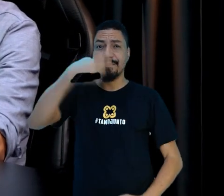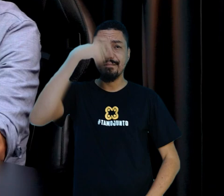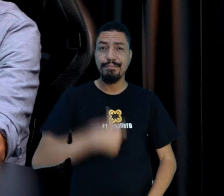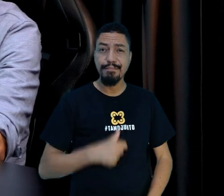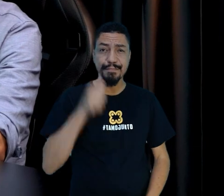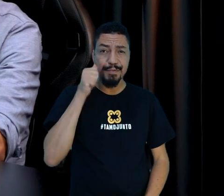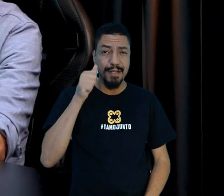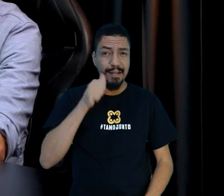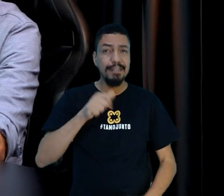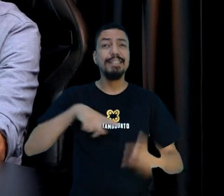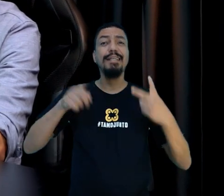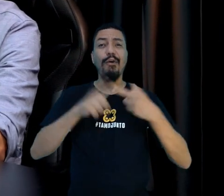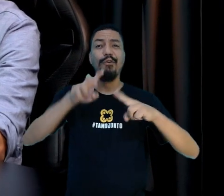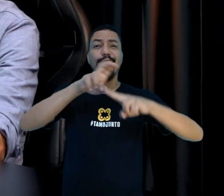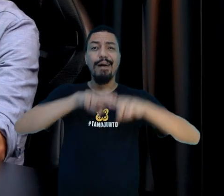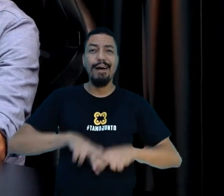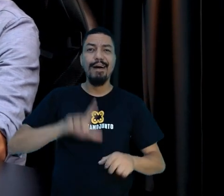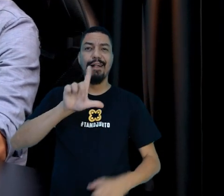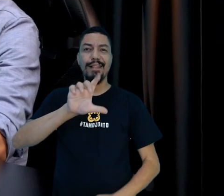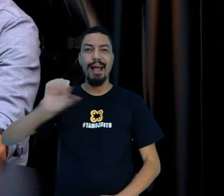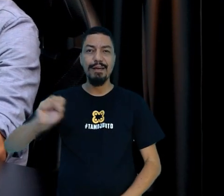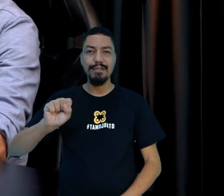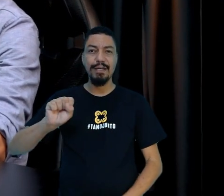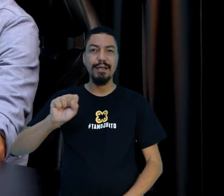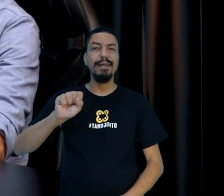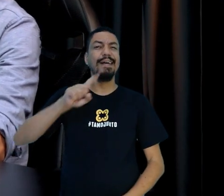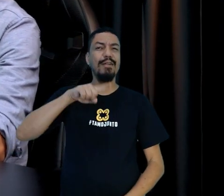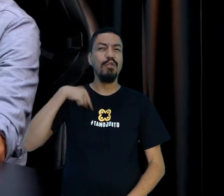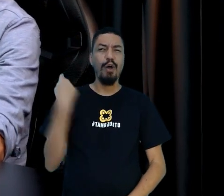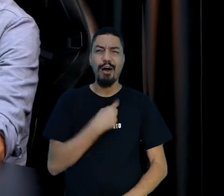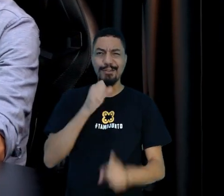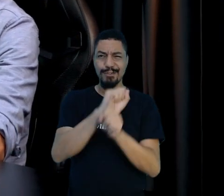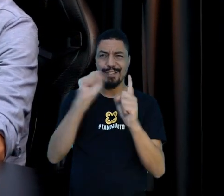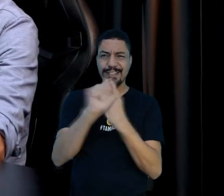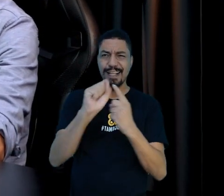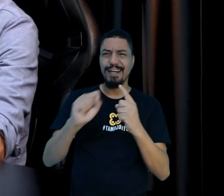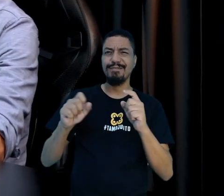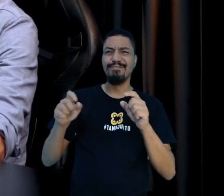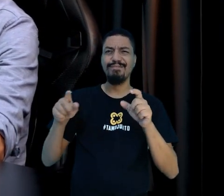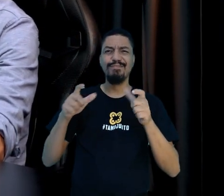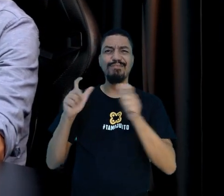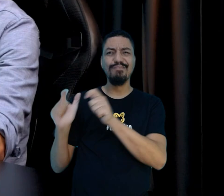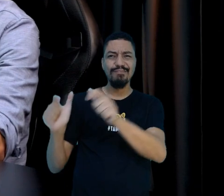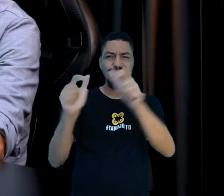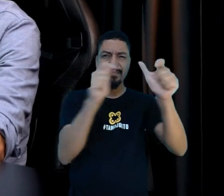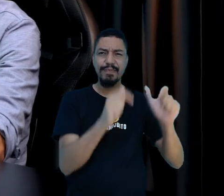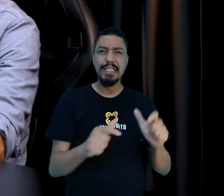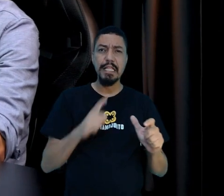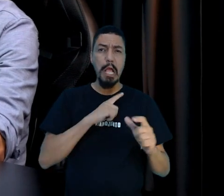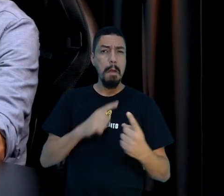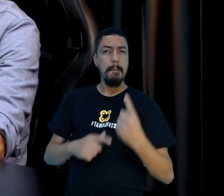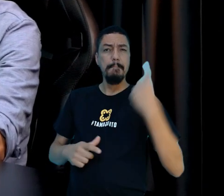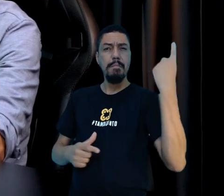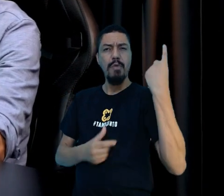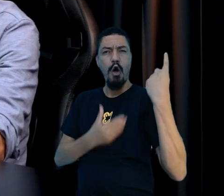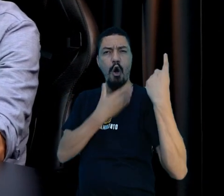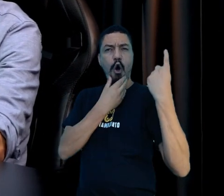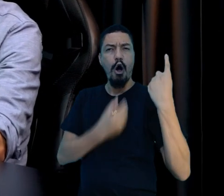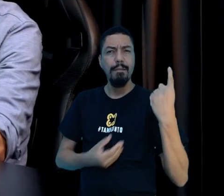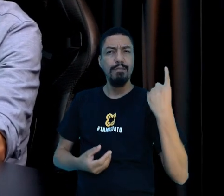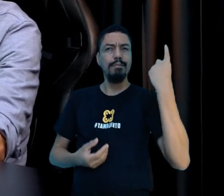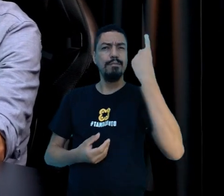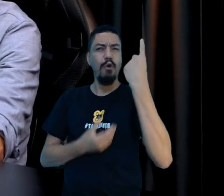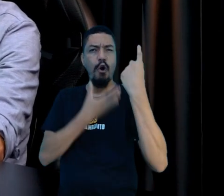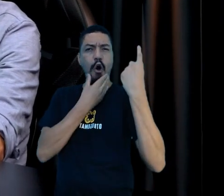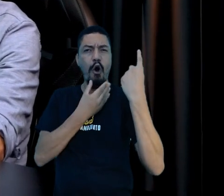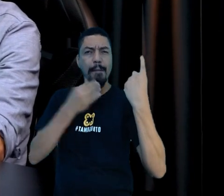Perfeito. E, como a gente vive nessa sociedade, em todas as esferas, homens geralmente estão na frente, homens